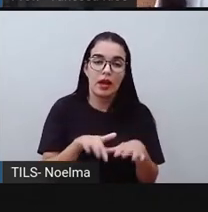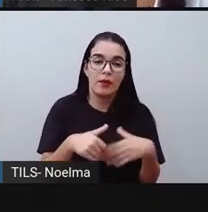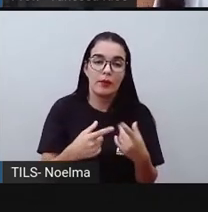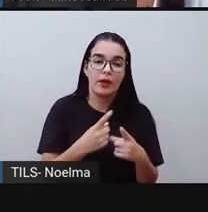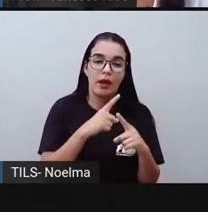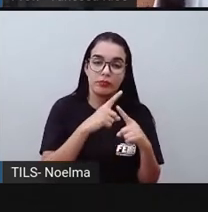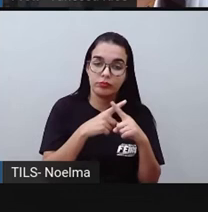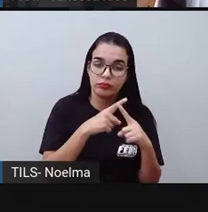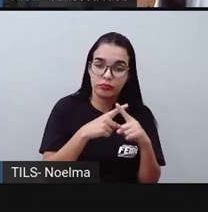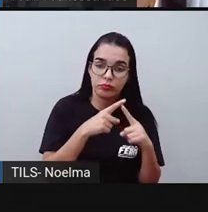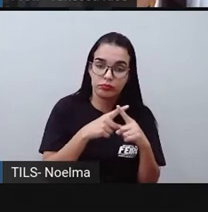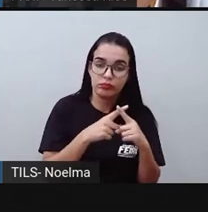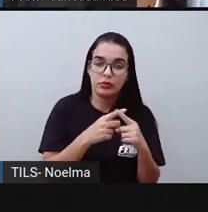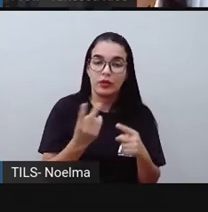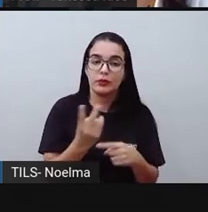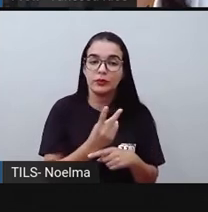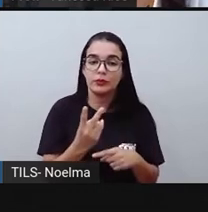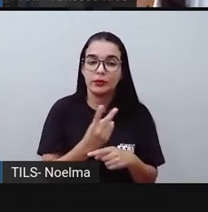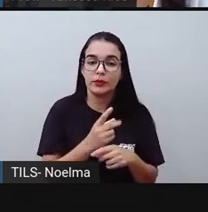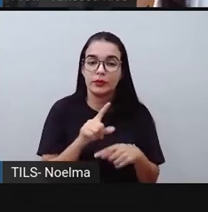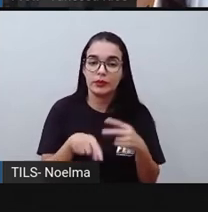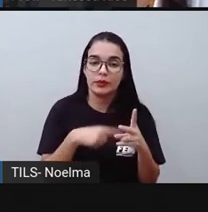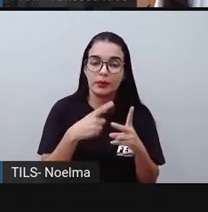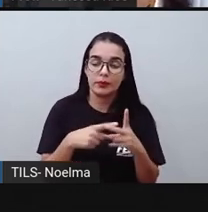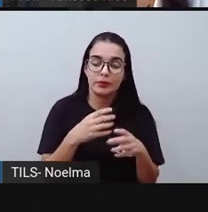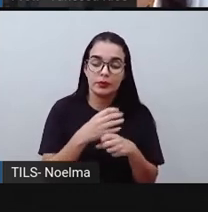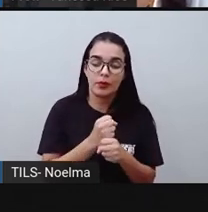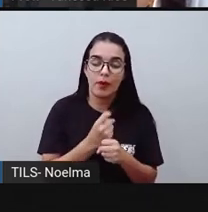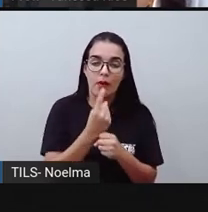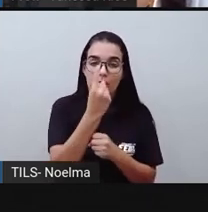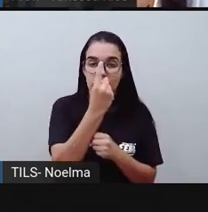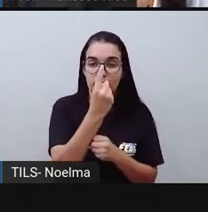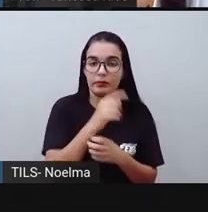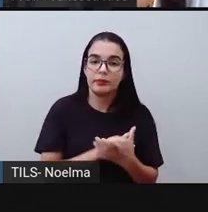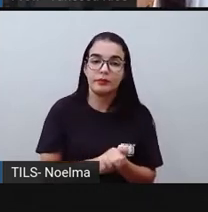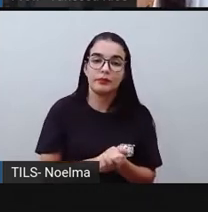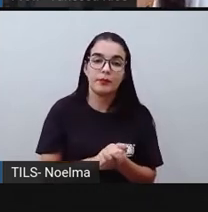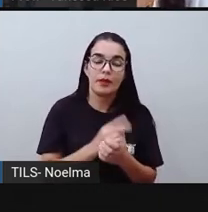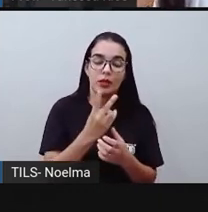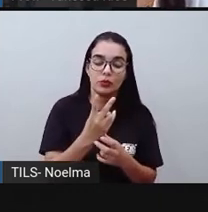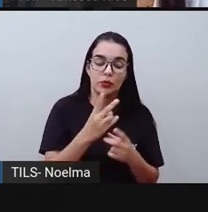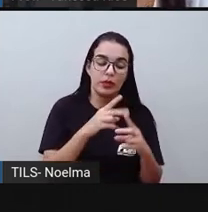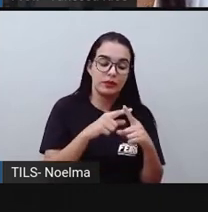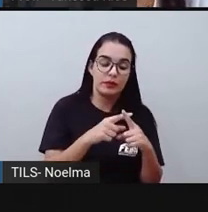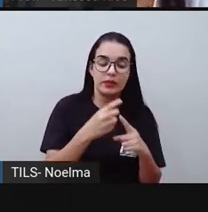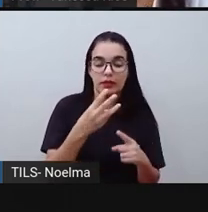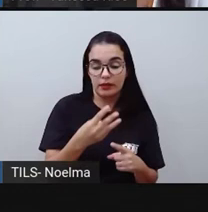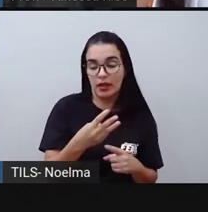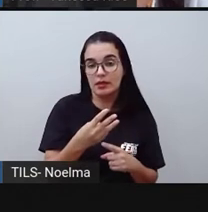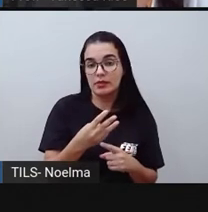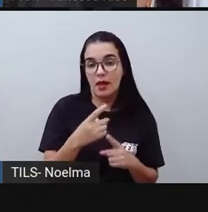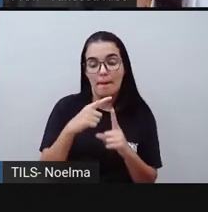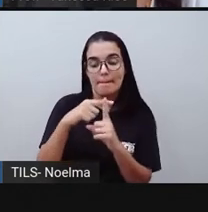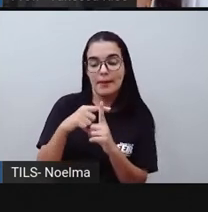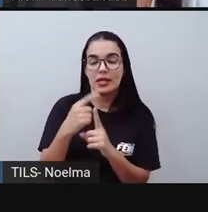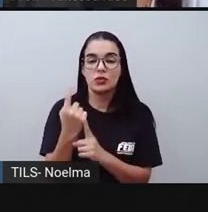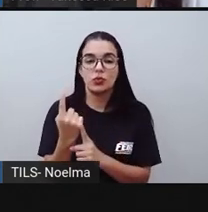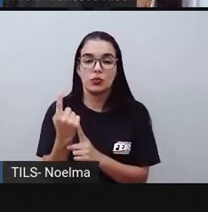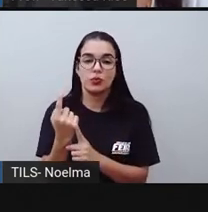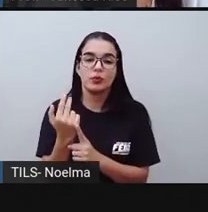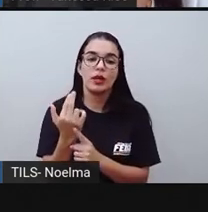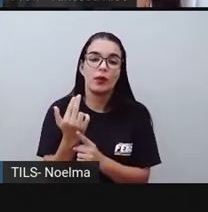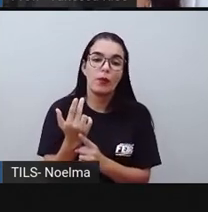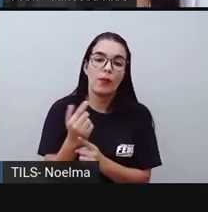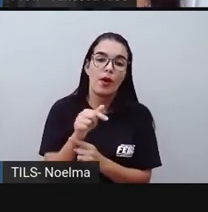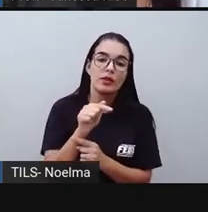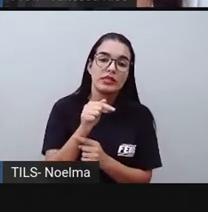multiplicaremos a dezena dos dois fatores e somaremos 1. Ou seja, 2 vezes 3 mais 1. E